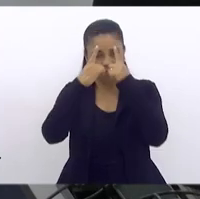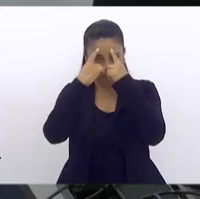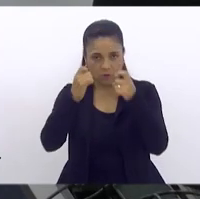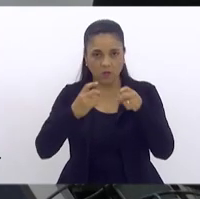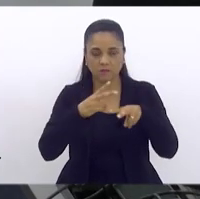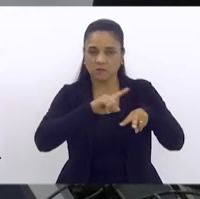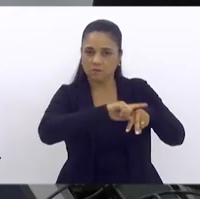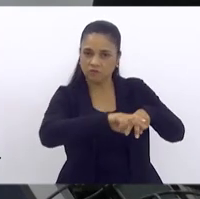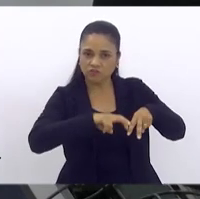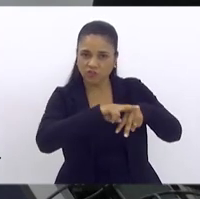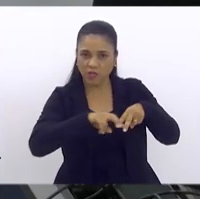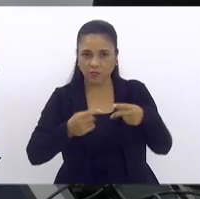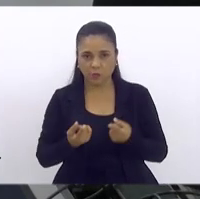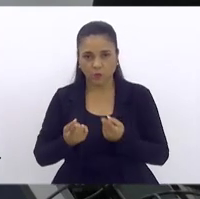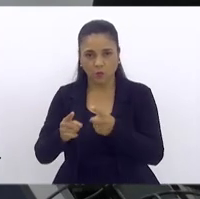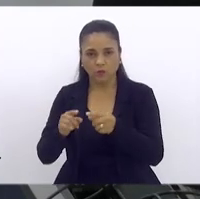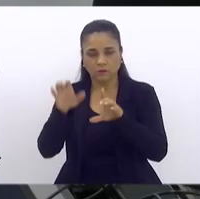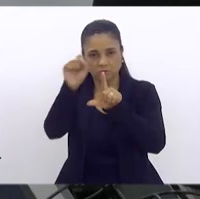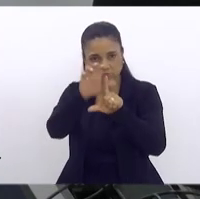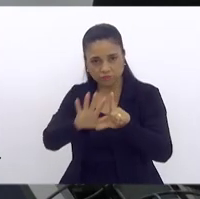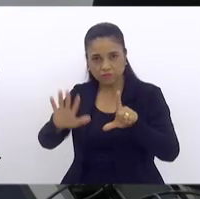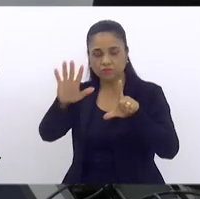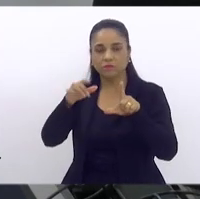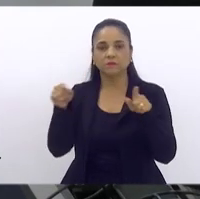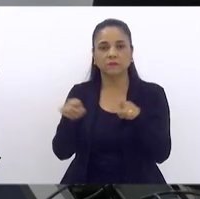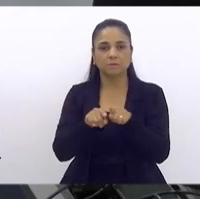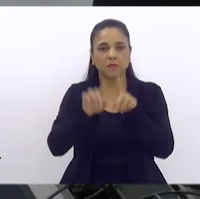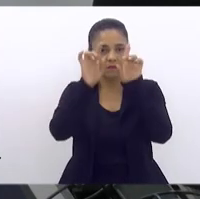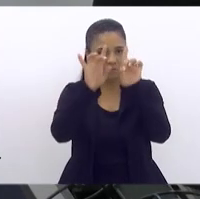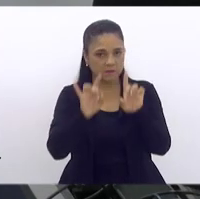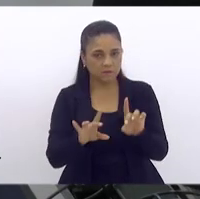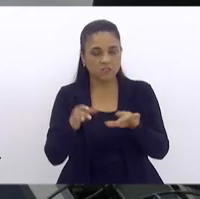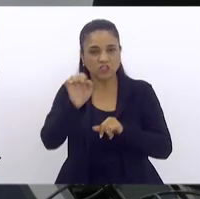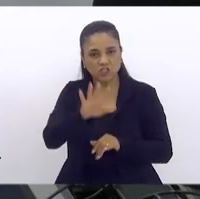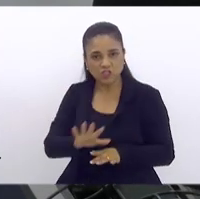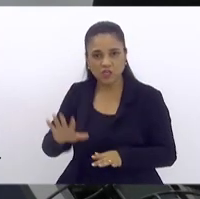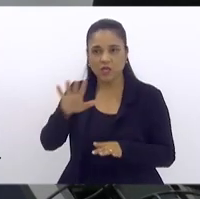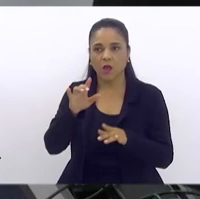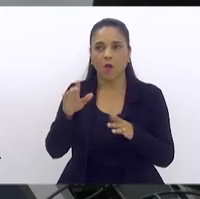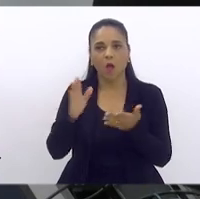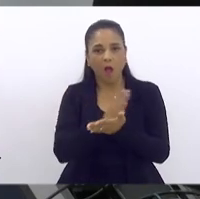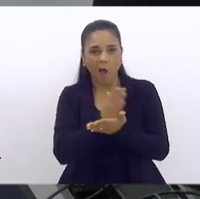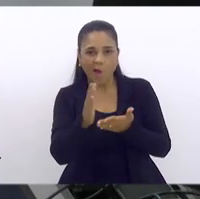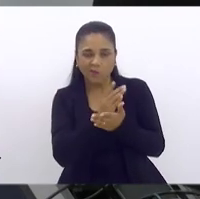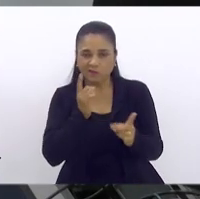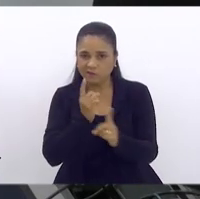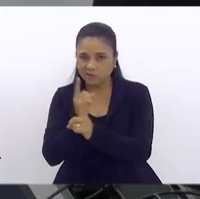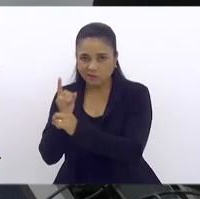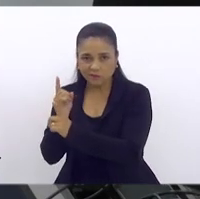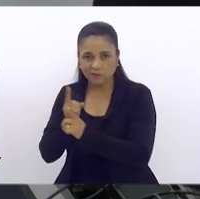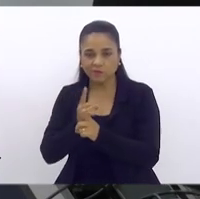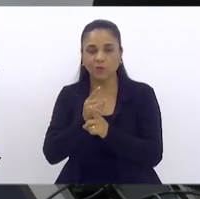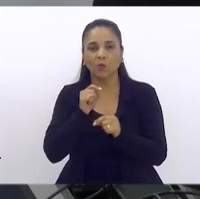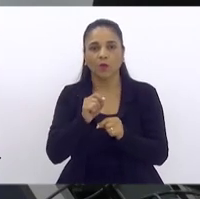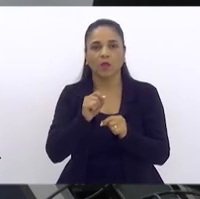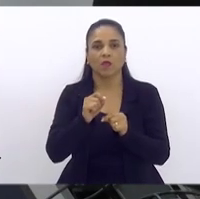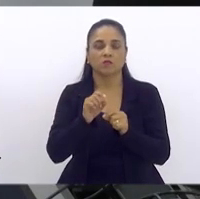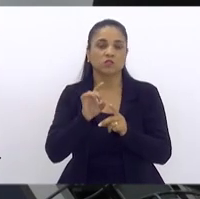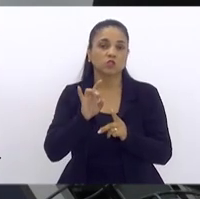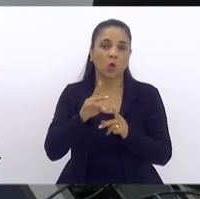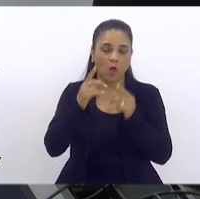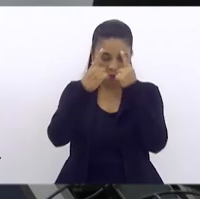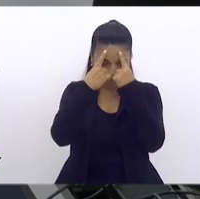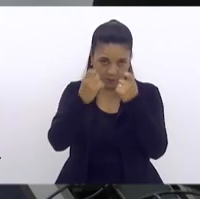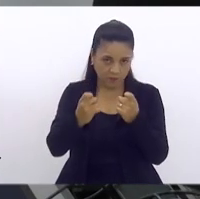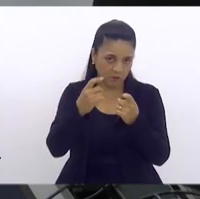gênero nas plataformas digitais especificamente, mas também de forma mais geral, porque alguns desses achados não apenas se aplicam à violência política,